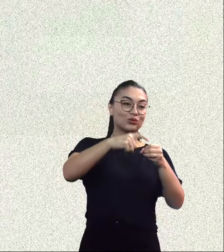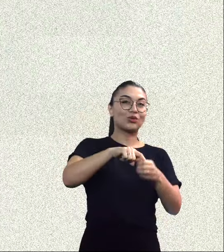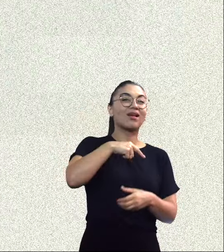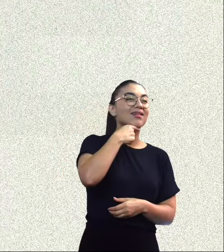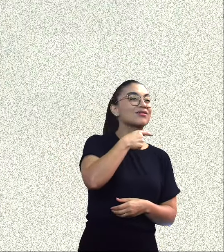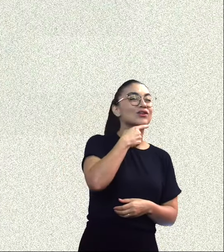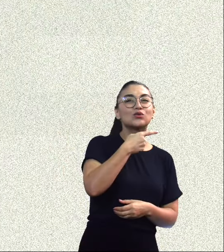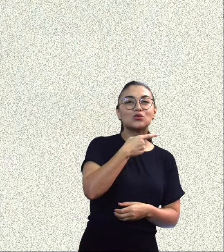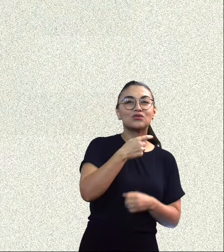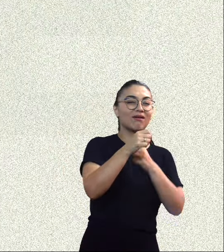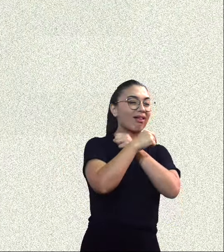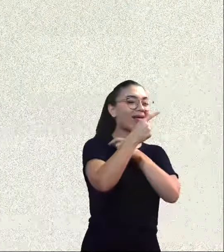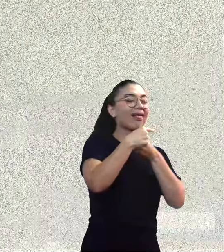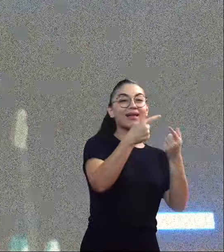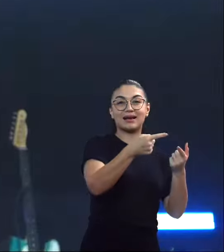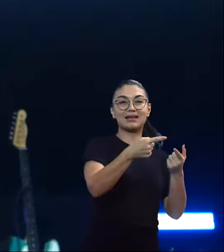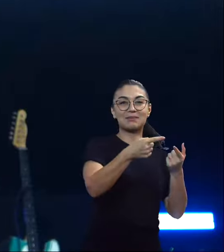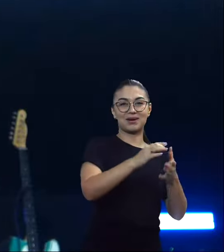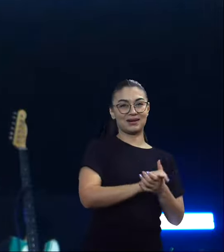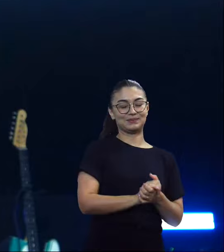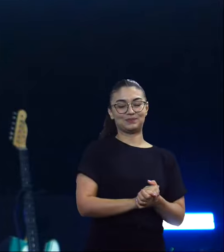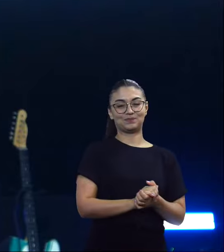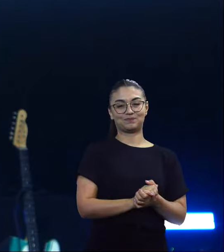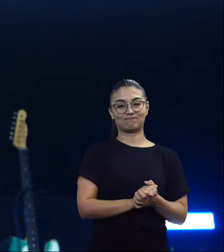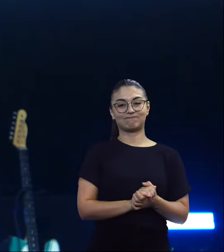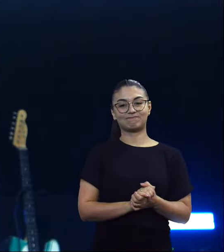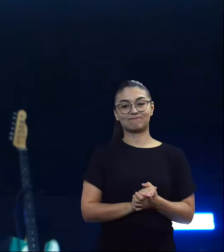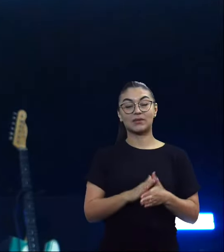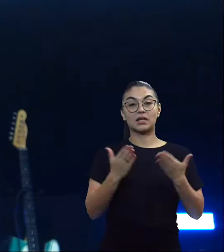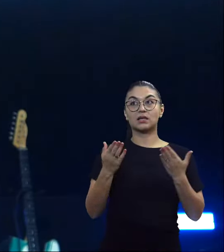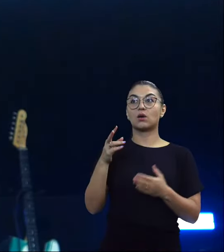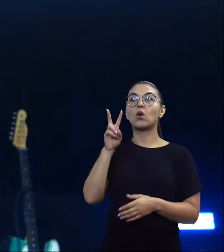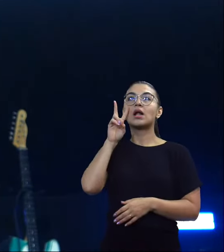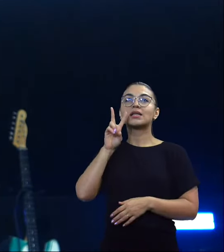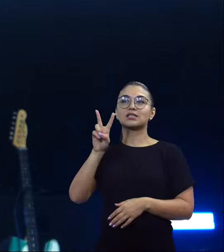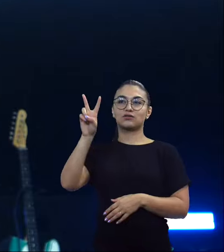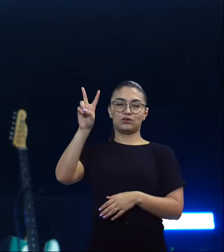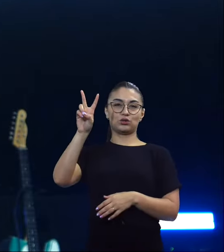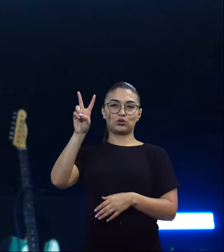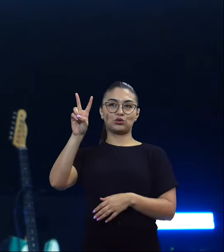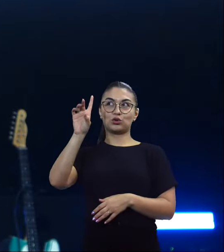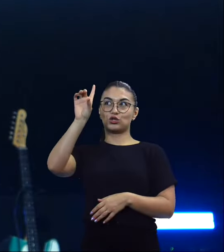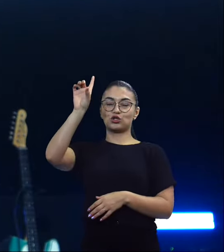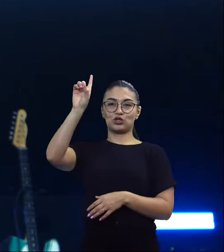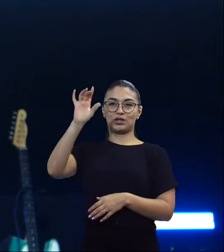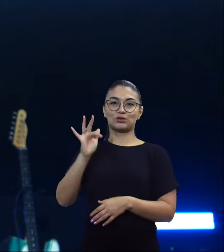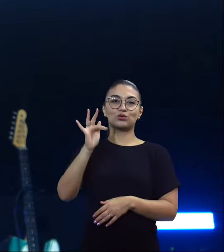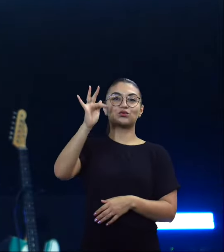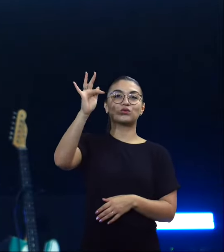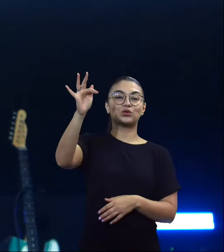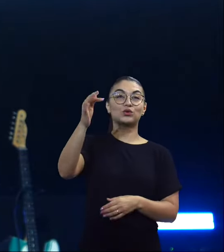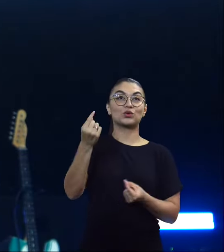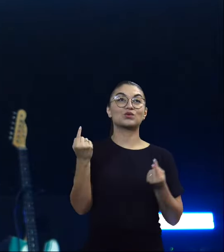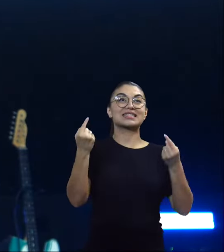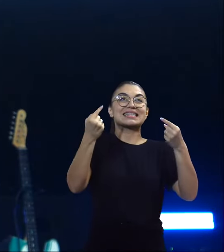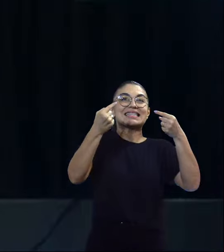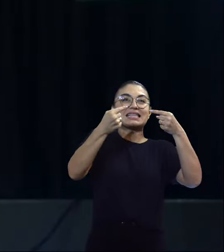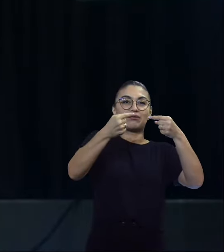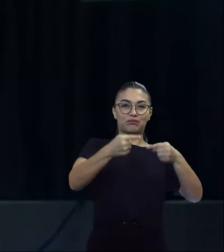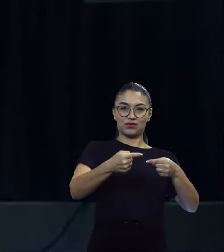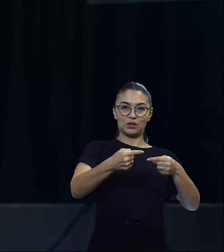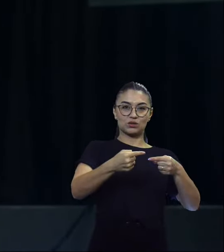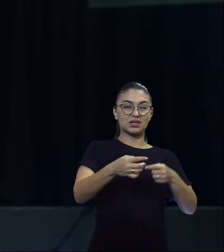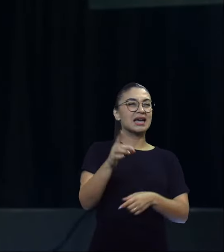ouvindo todo aquele relatório. Nas visões de Deus com relação ao futuro, sempre os desafios podem parecer